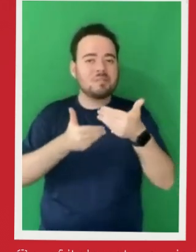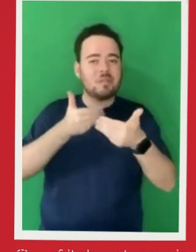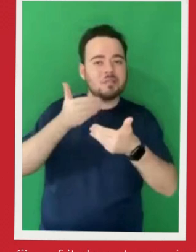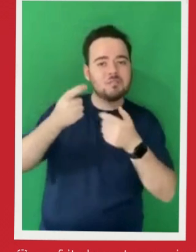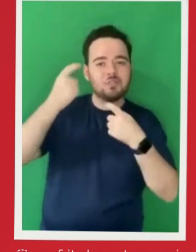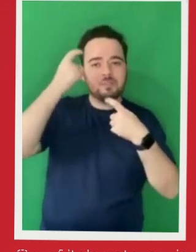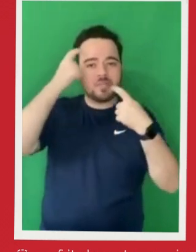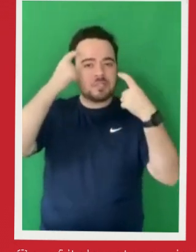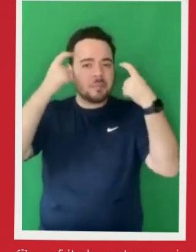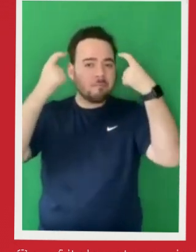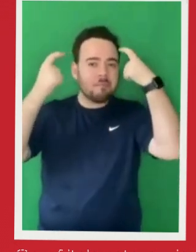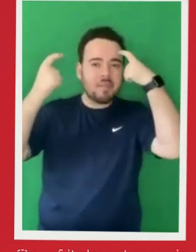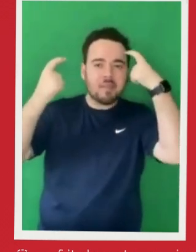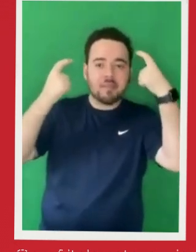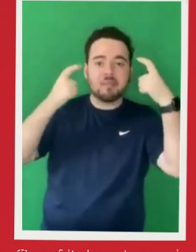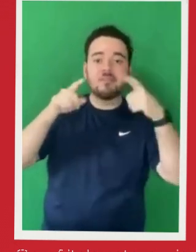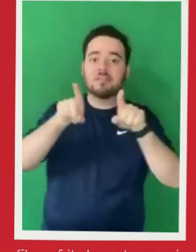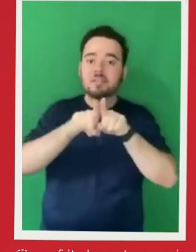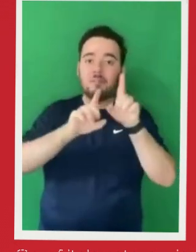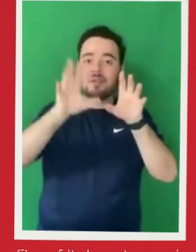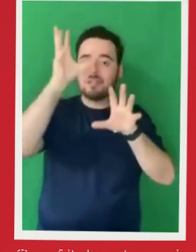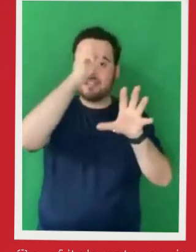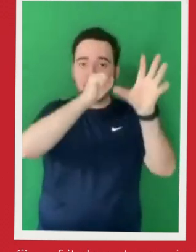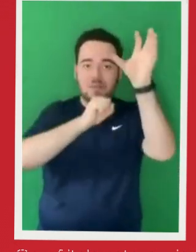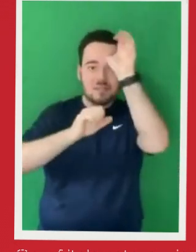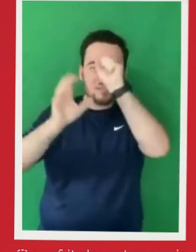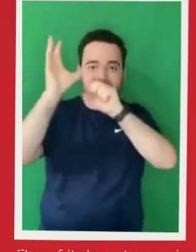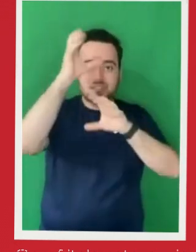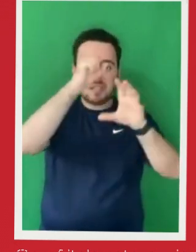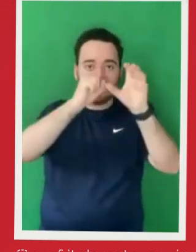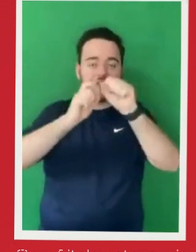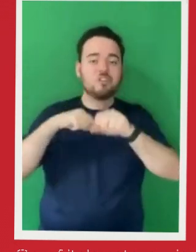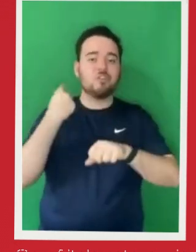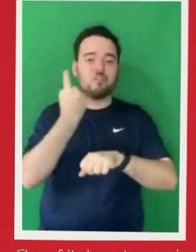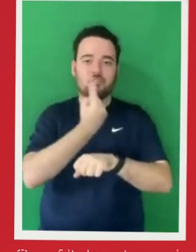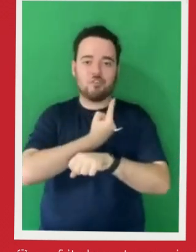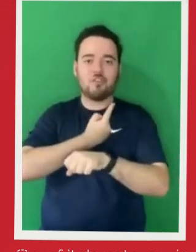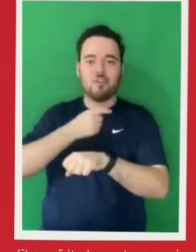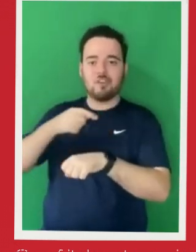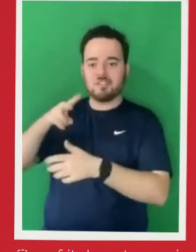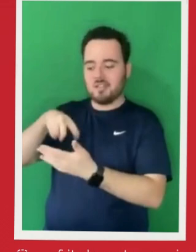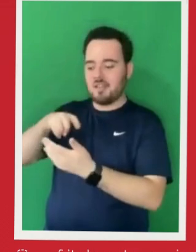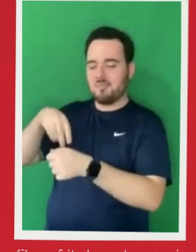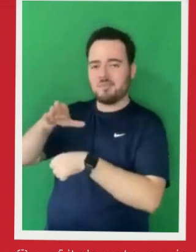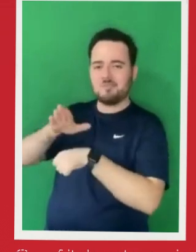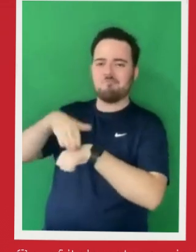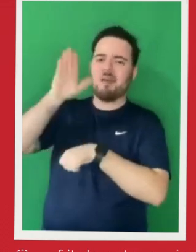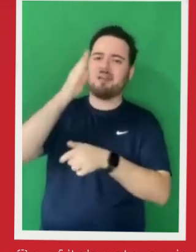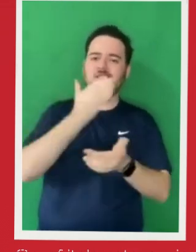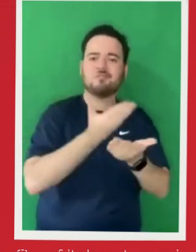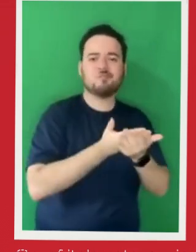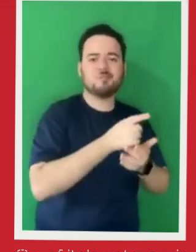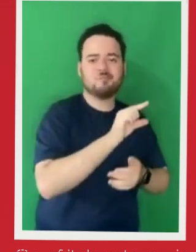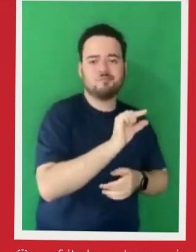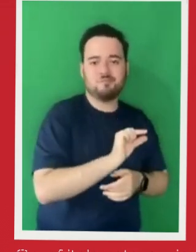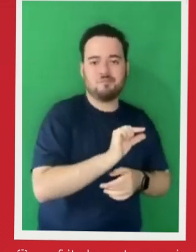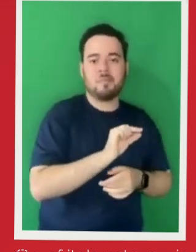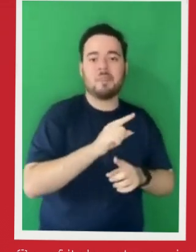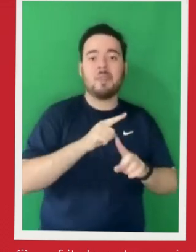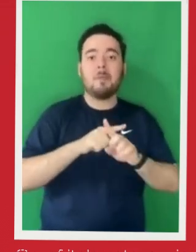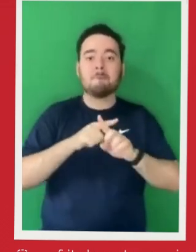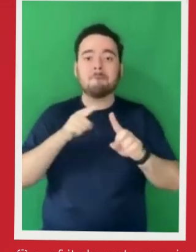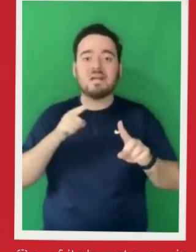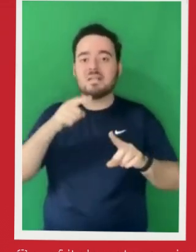processo de pensamento, de reflexão e de aprendizado, a gente lê muito mais do que o que a gente estuda. Mas as